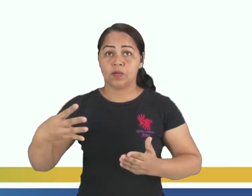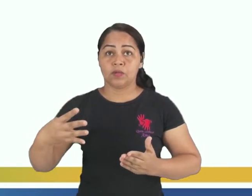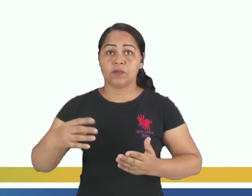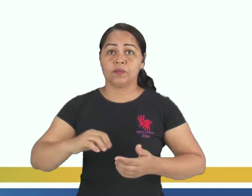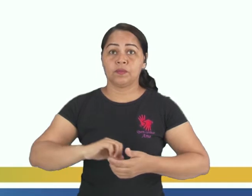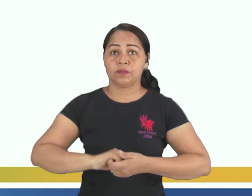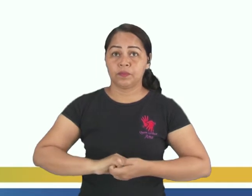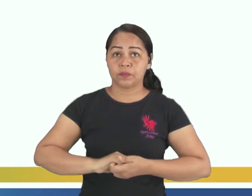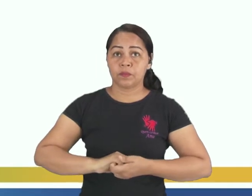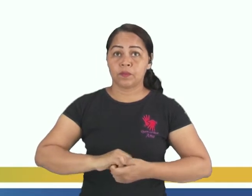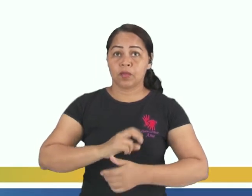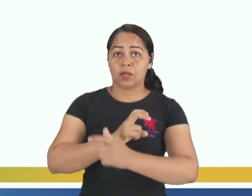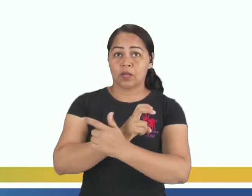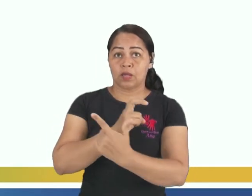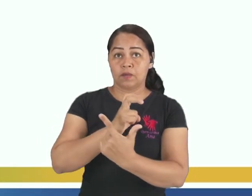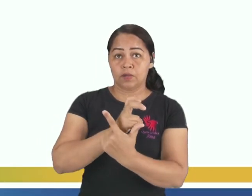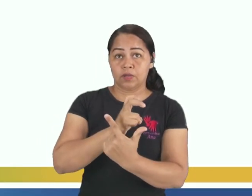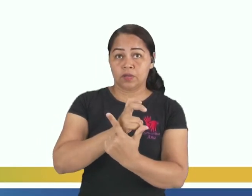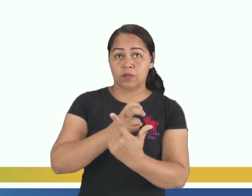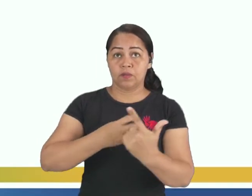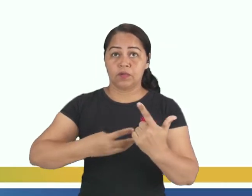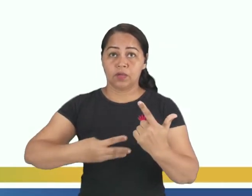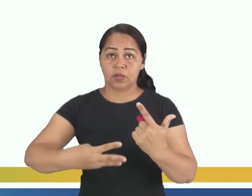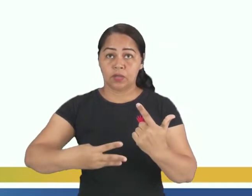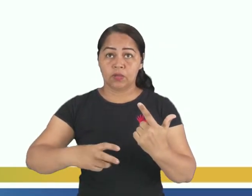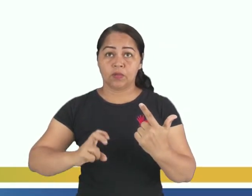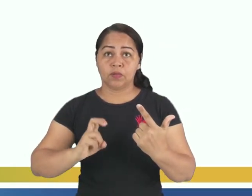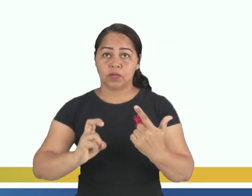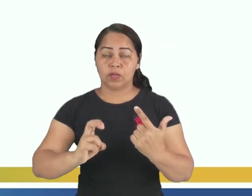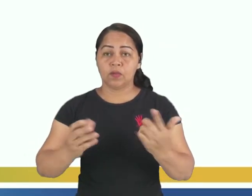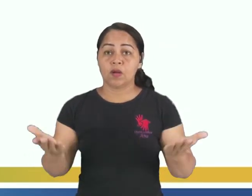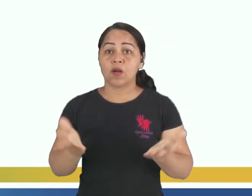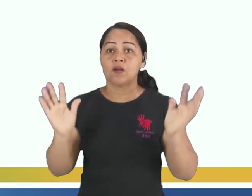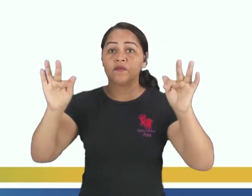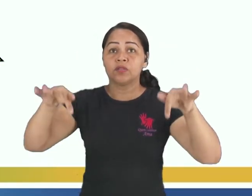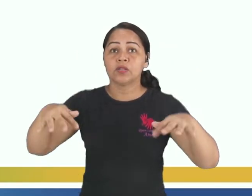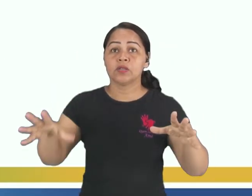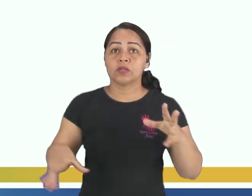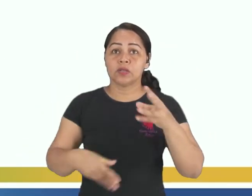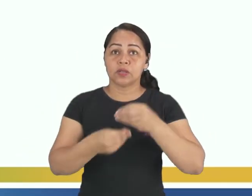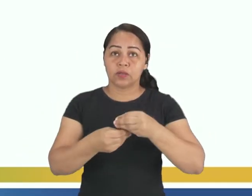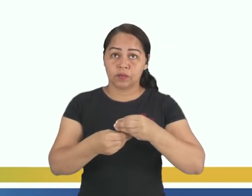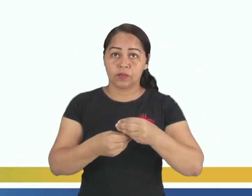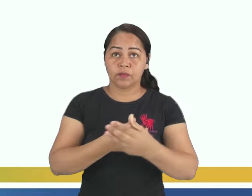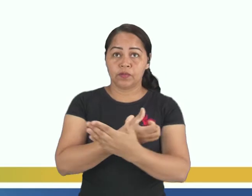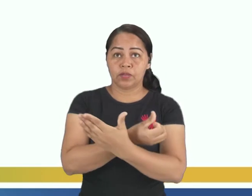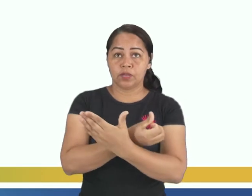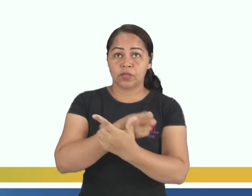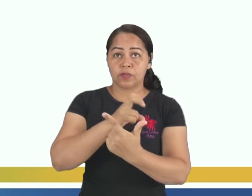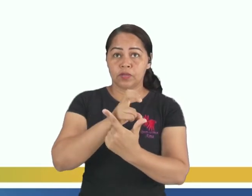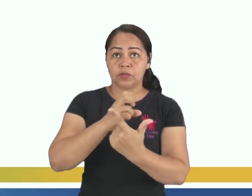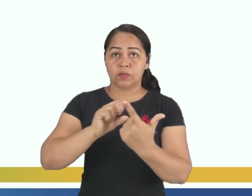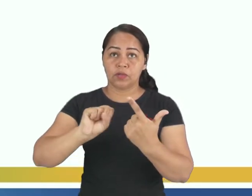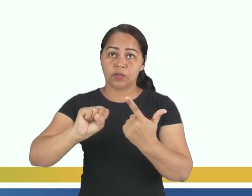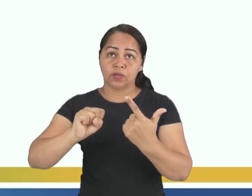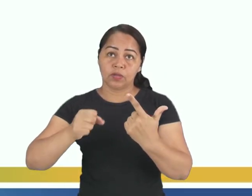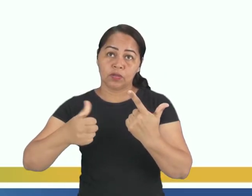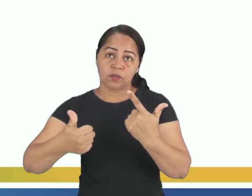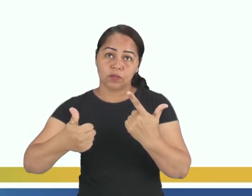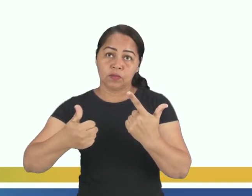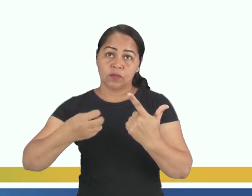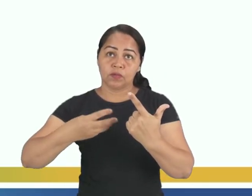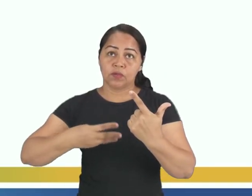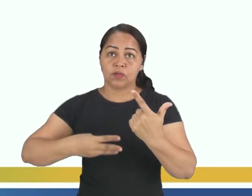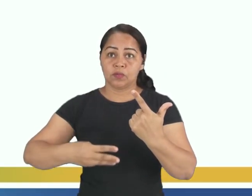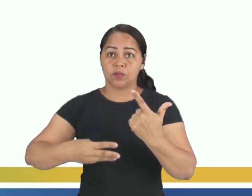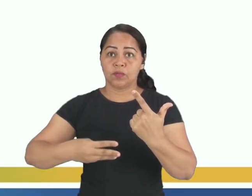raiz quinta de 3 elevado a 5. E aí, né, finalizando, fica 6 raiz quinta de 81 sobre 3, já, né, que aqui eu